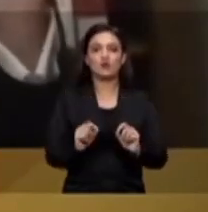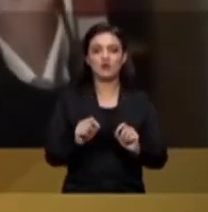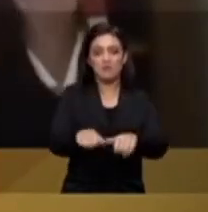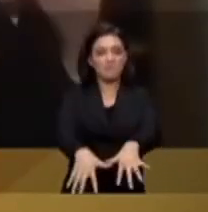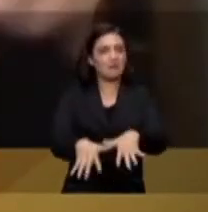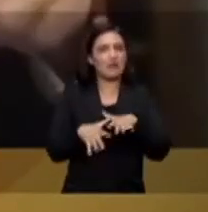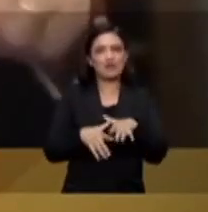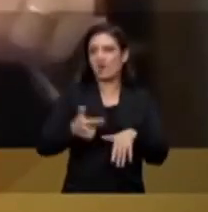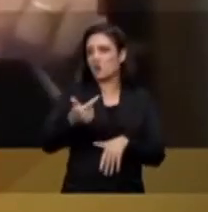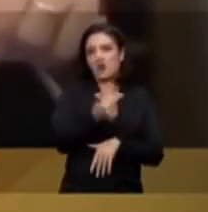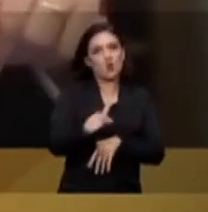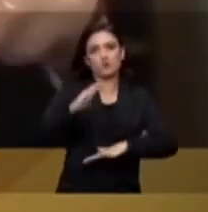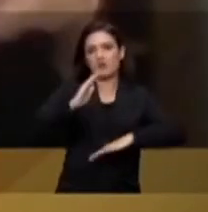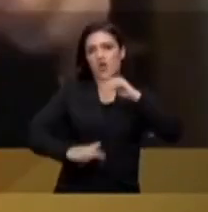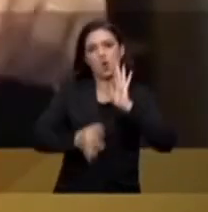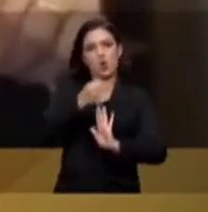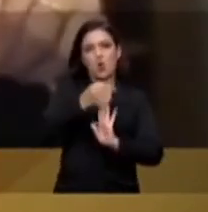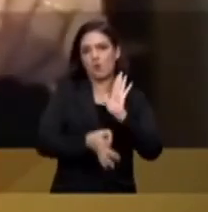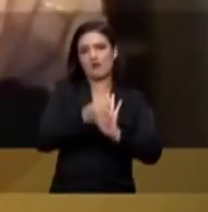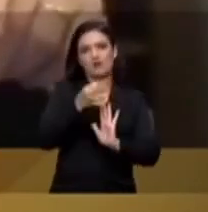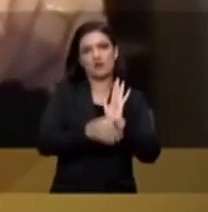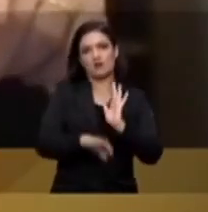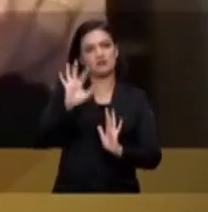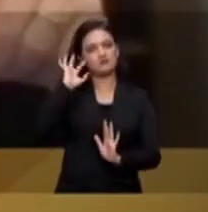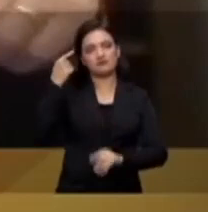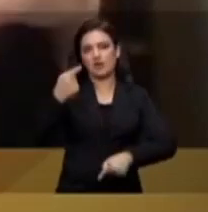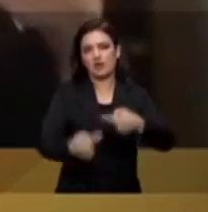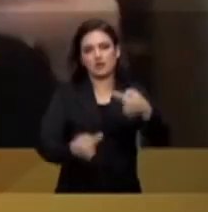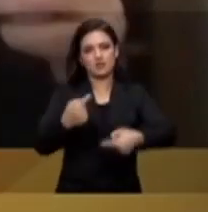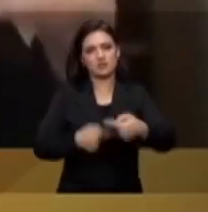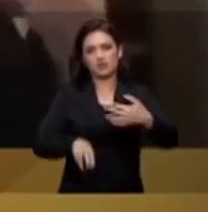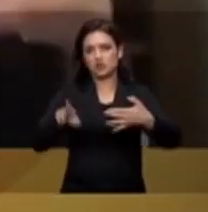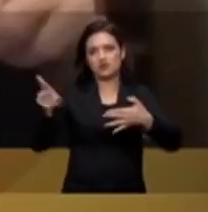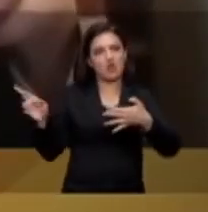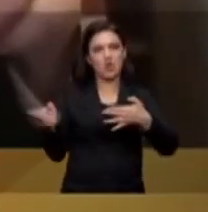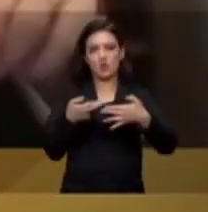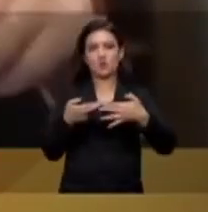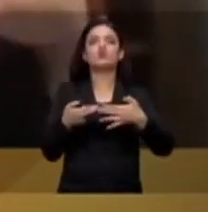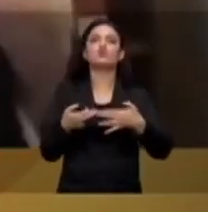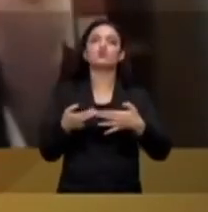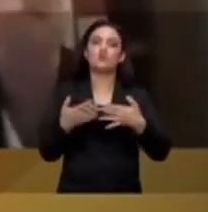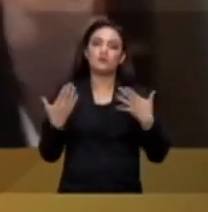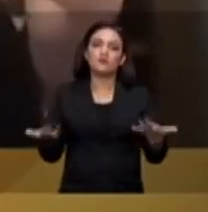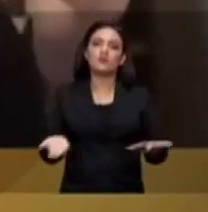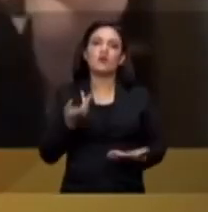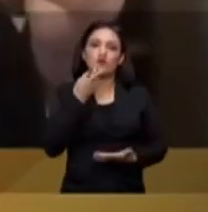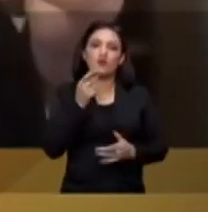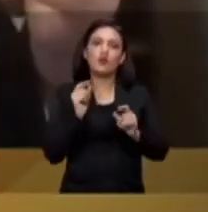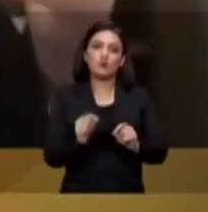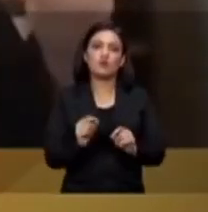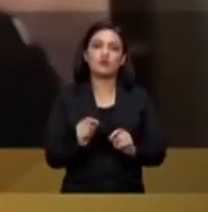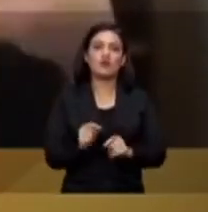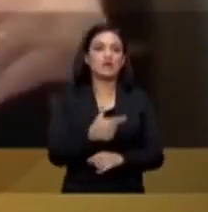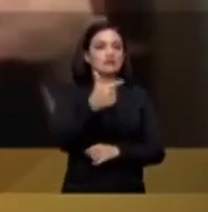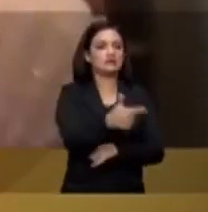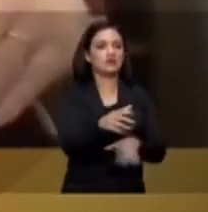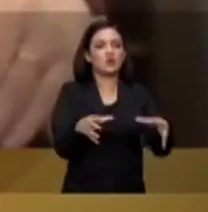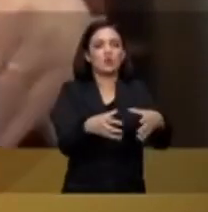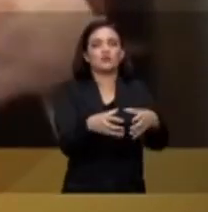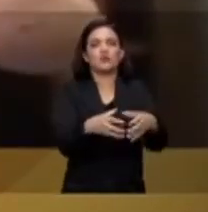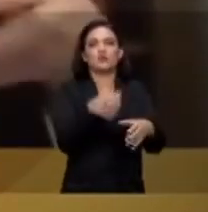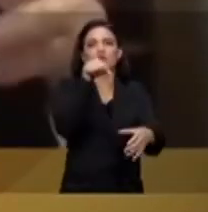deste plenário para o julgamento dos recursos interpostos, reafirmando, por consequência, a competência da segunda turma